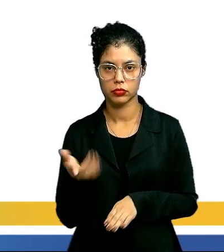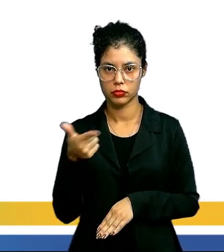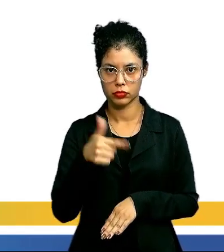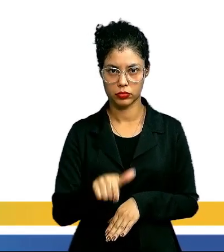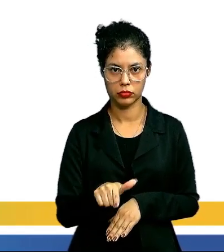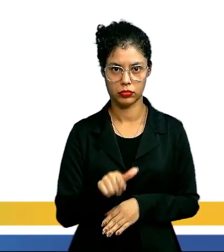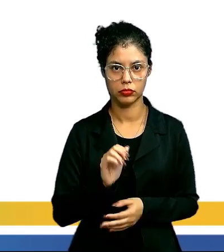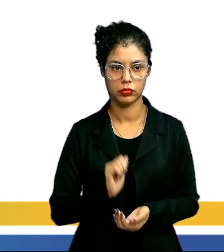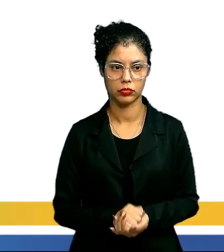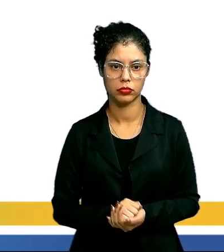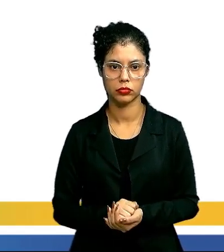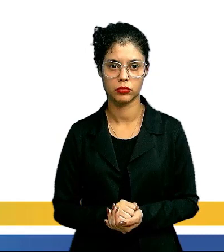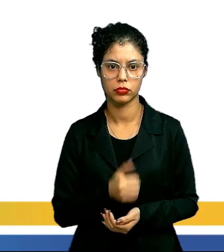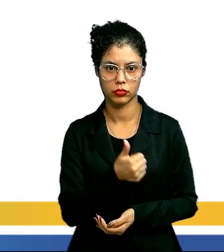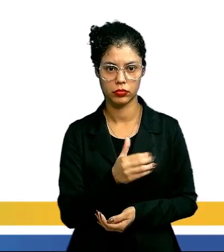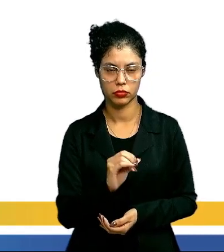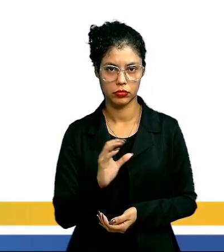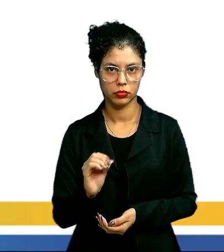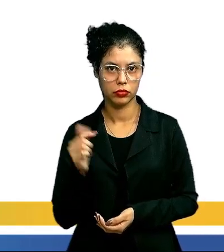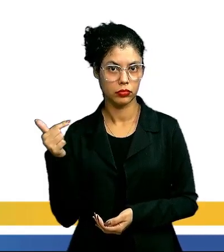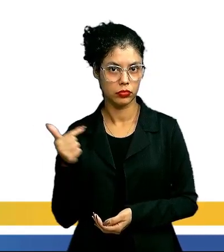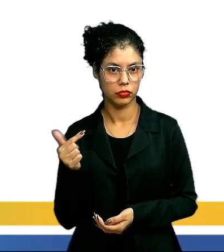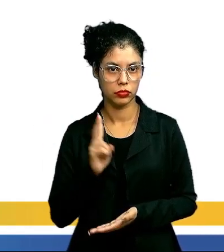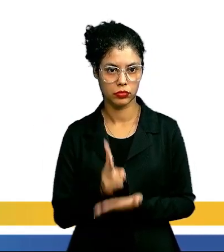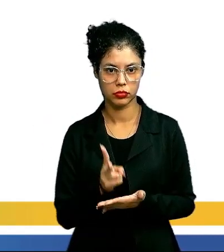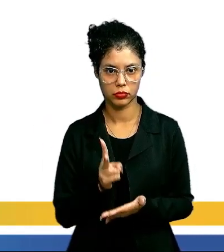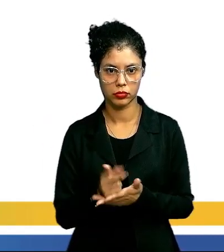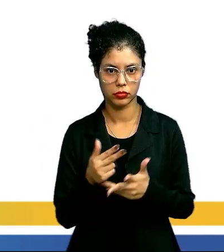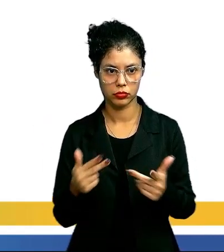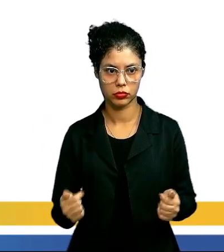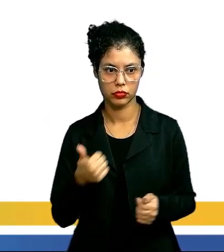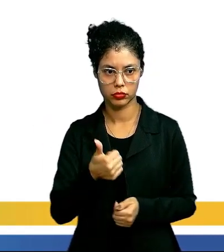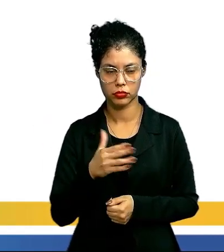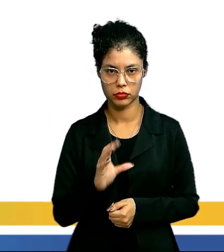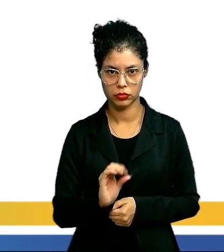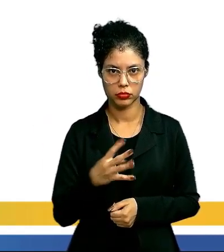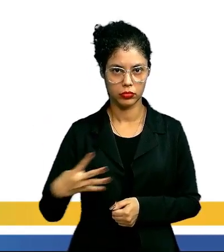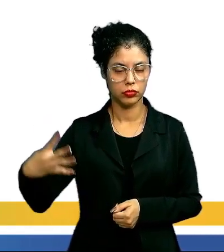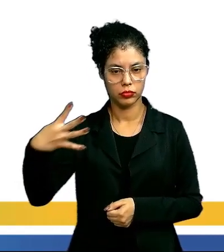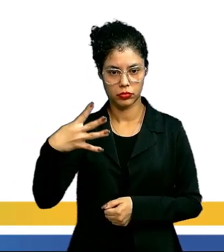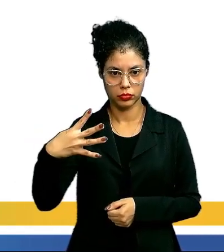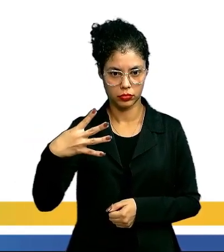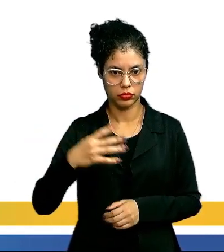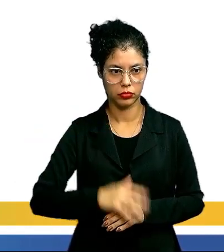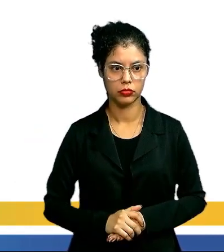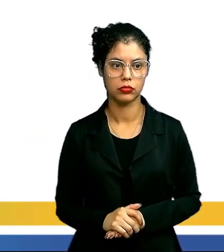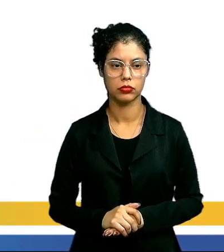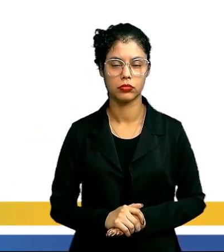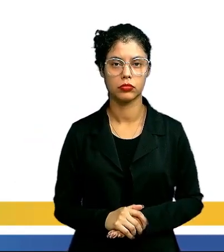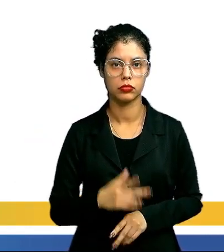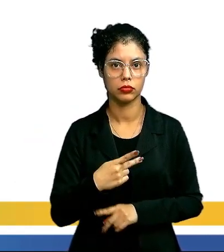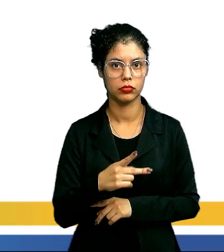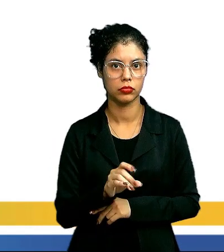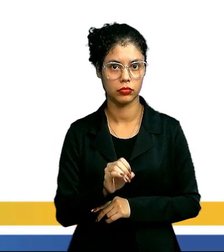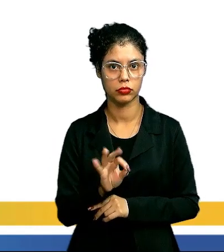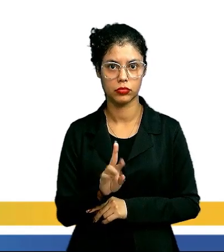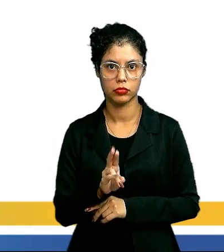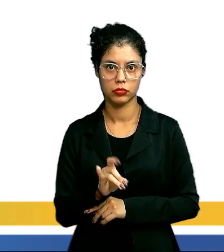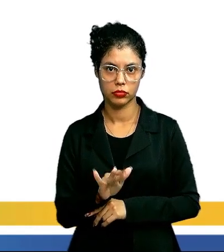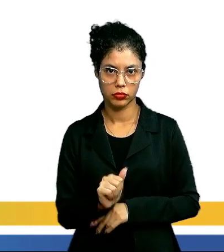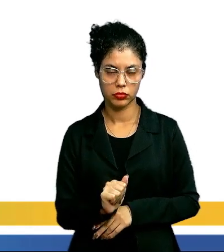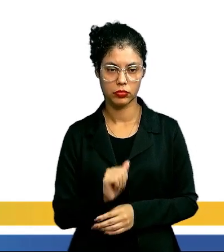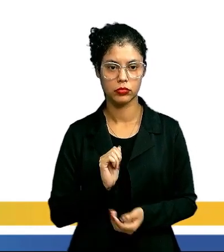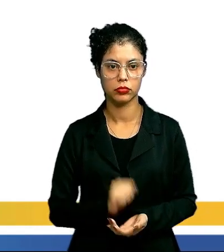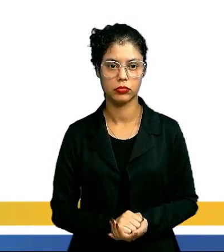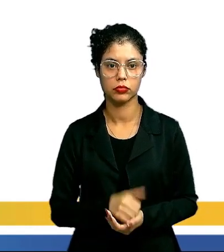aqui e o 100 ao quadrado é a mesma coisa que 10 elevado a quarta potência nós